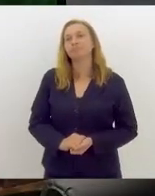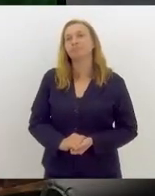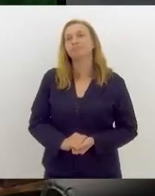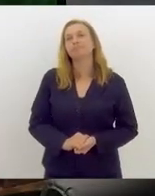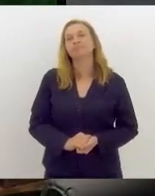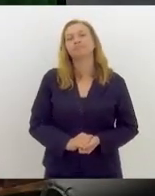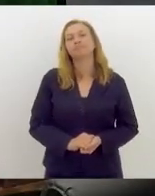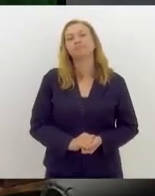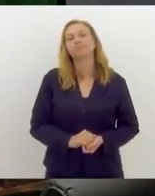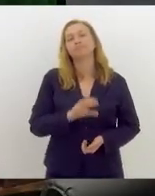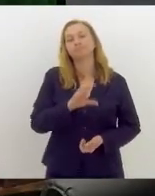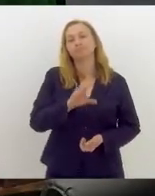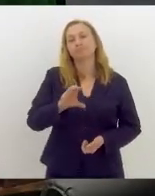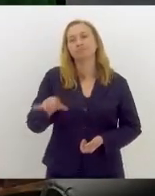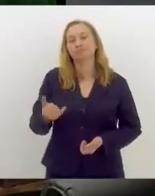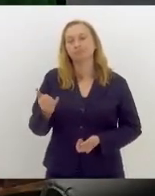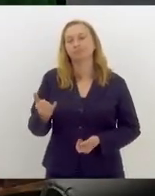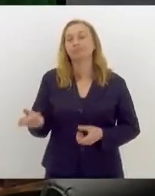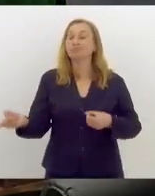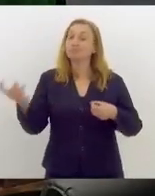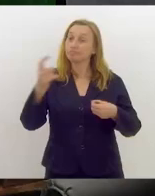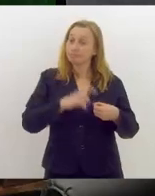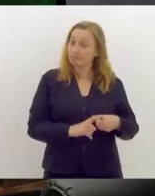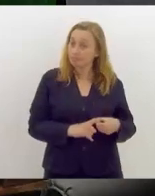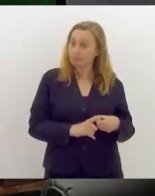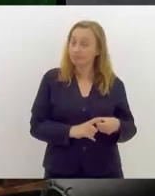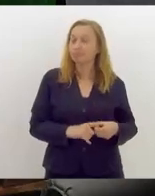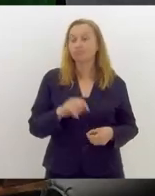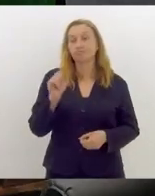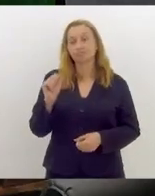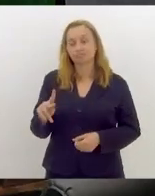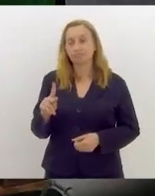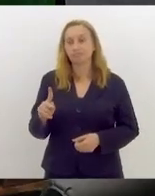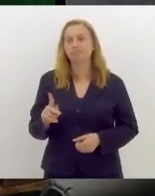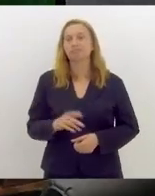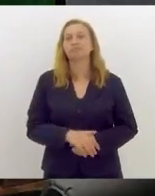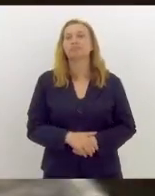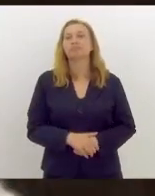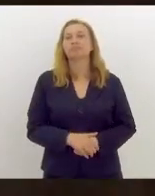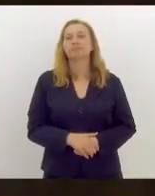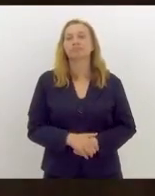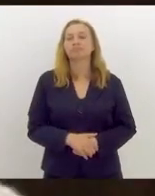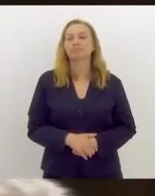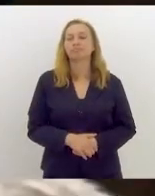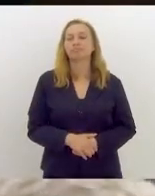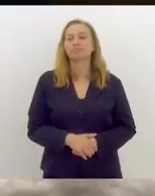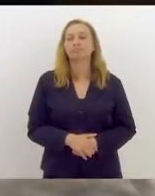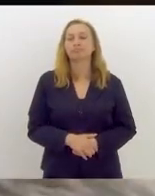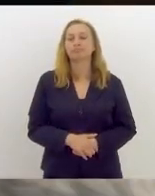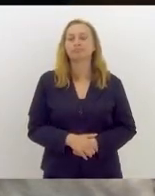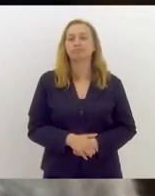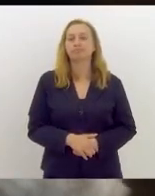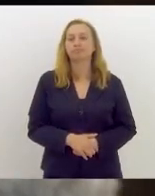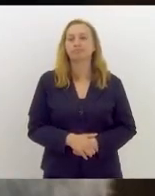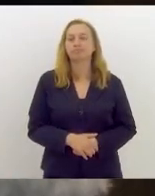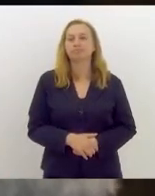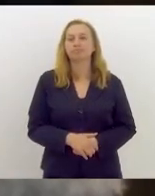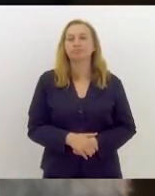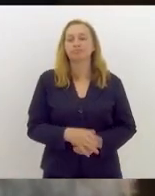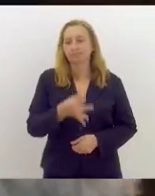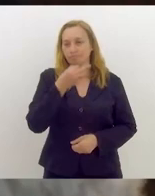pela ccj senhor retomando Ok o parecer que vossa excelência